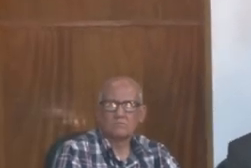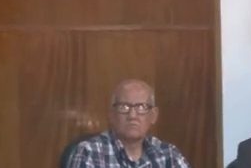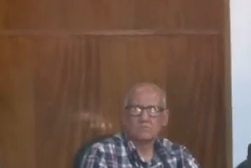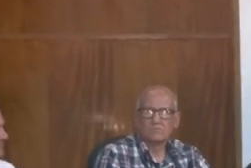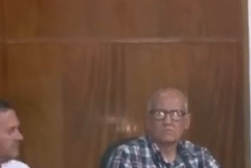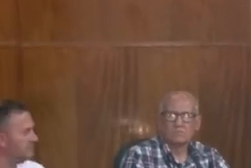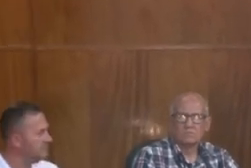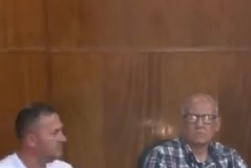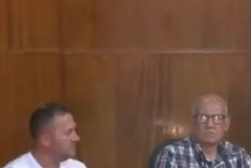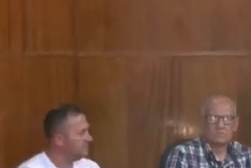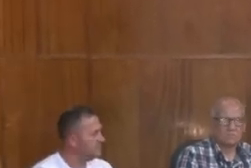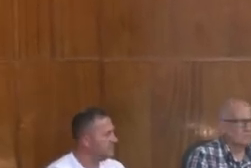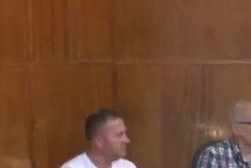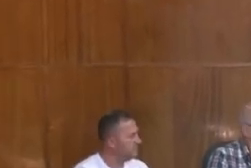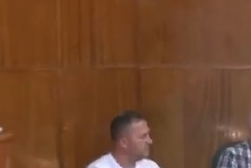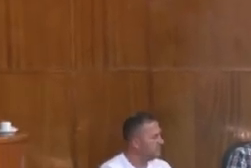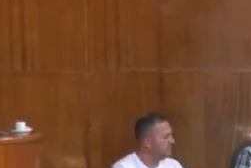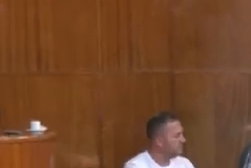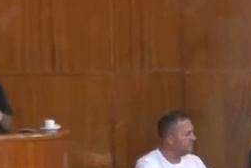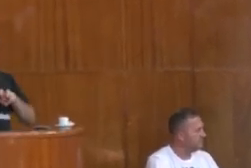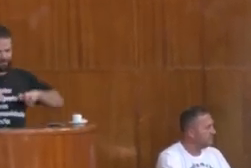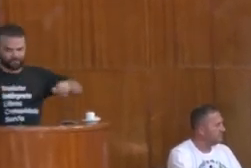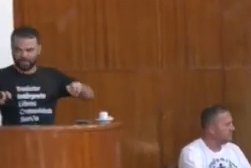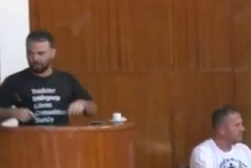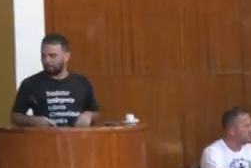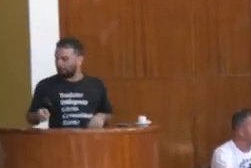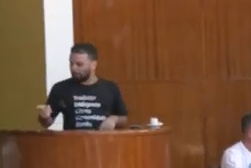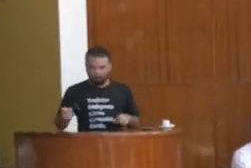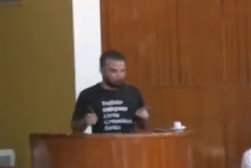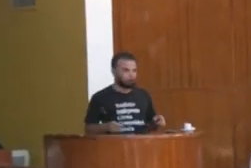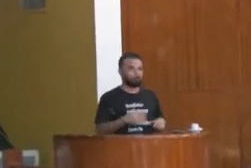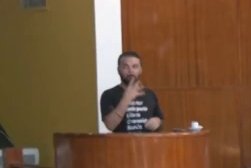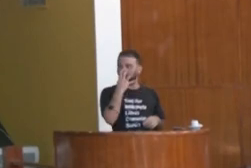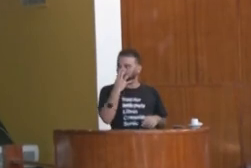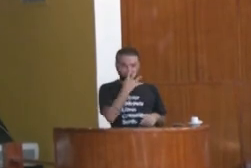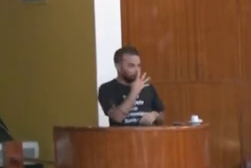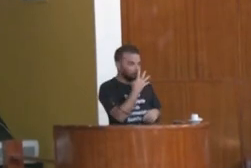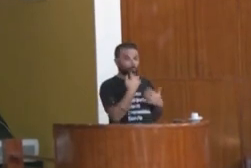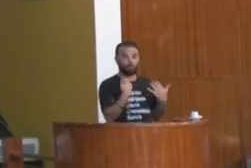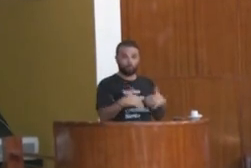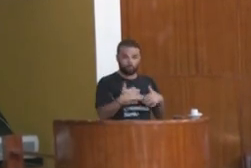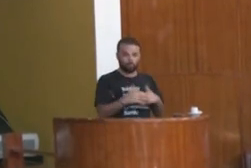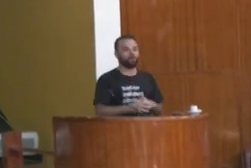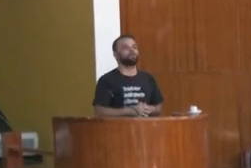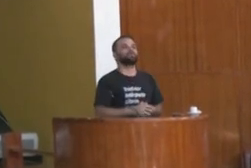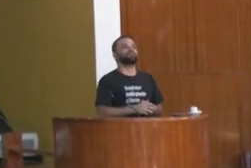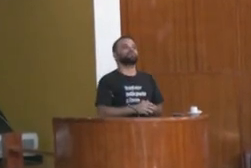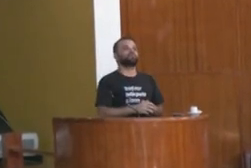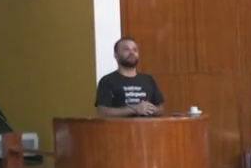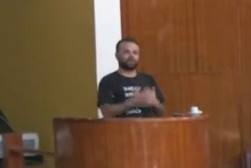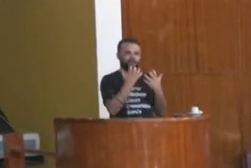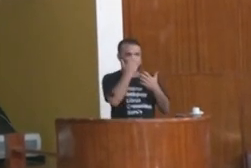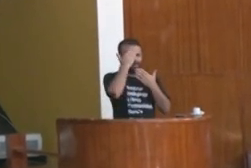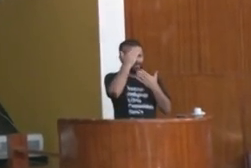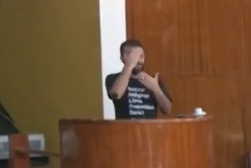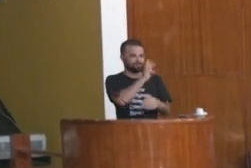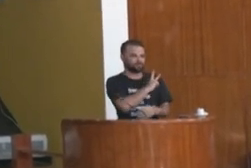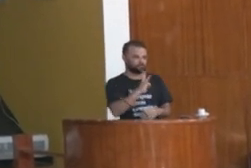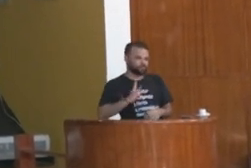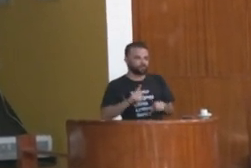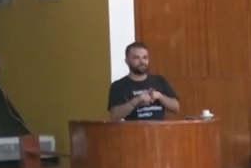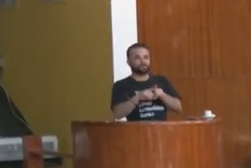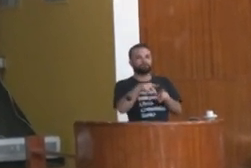Aqui é uma honra estar sentado numa mesa com tantos representantes do povo do interior do Rio de Janeiro. Agradecer ao pastor Washington, ao vereador Paulo,